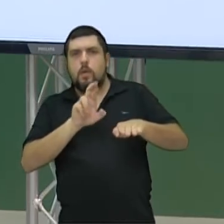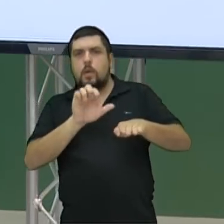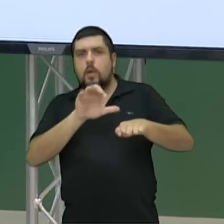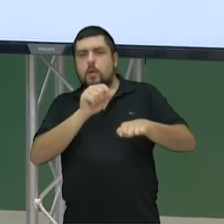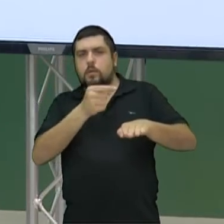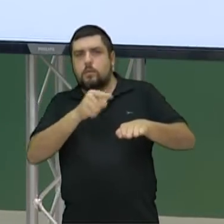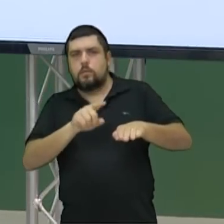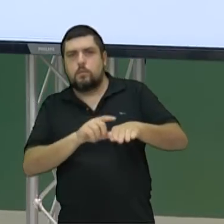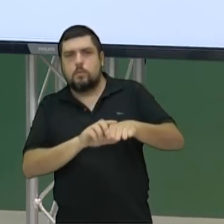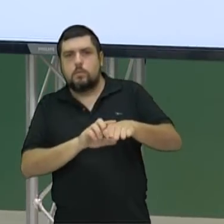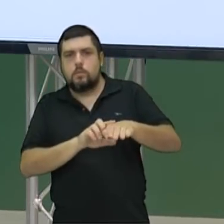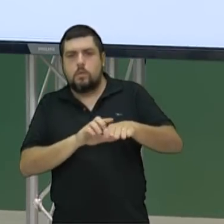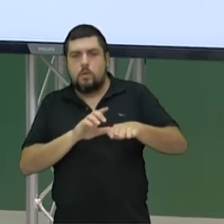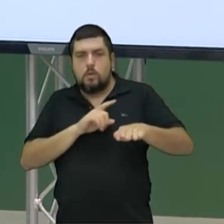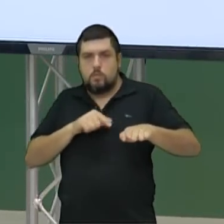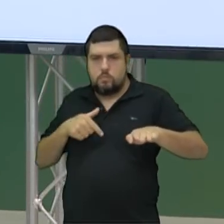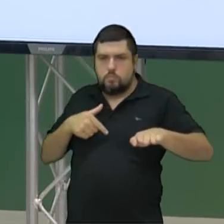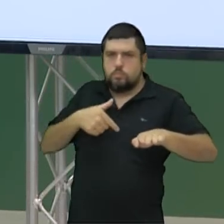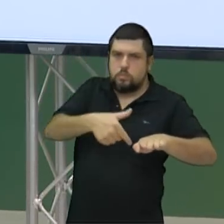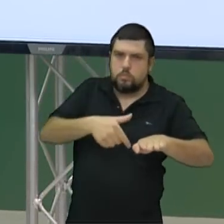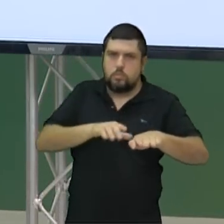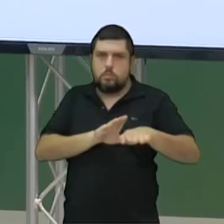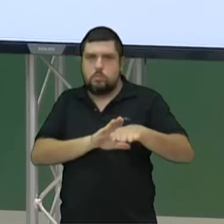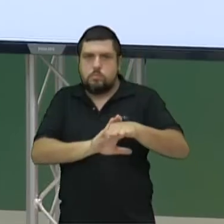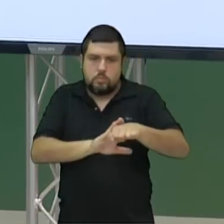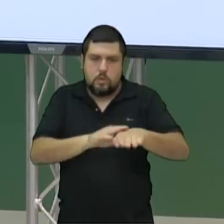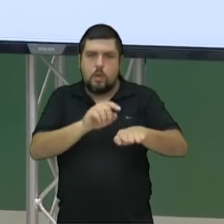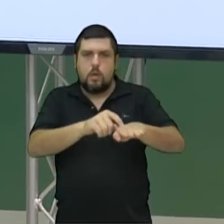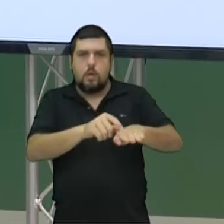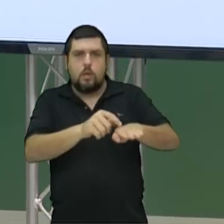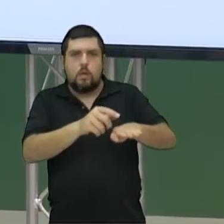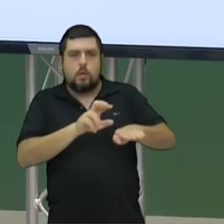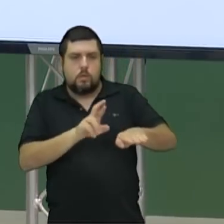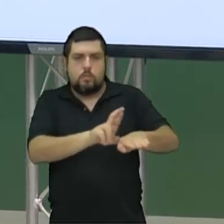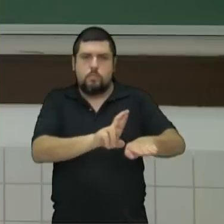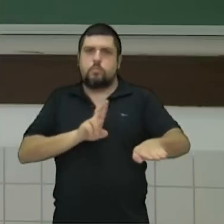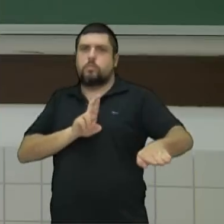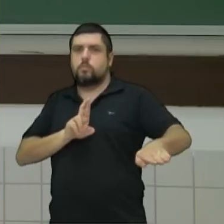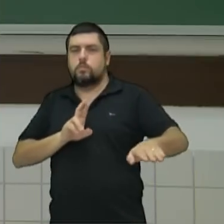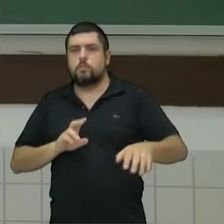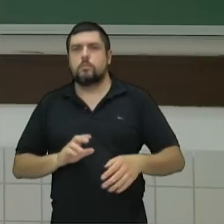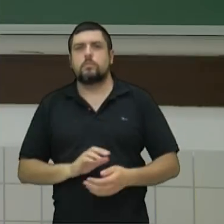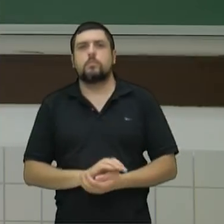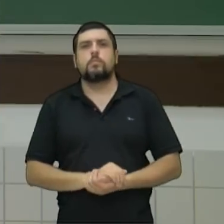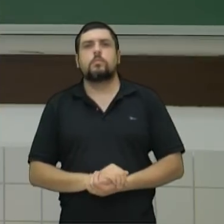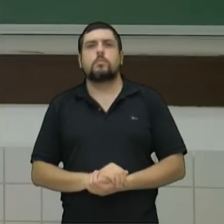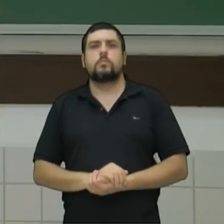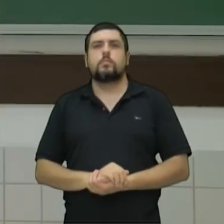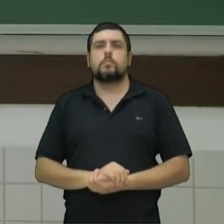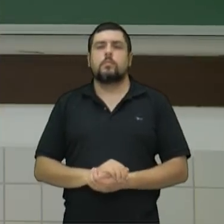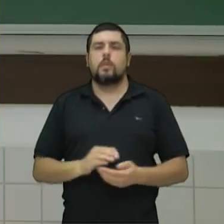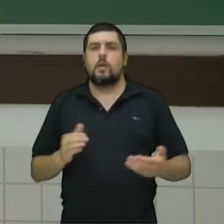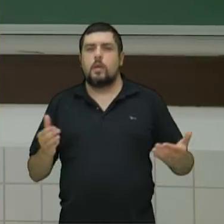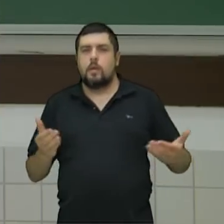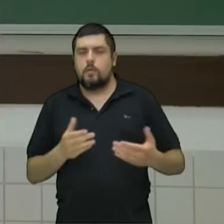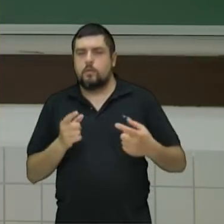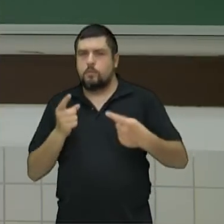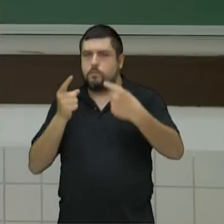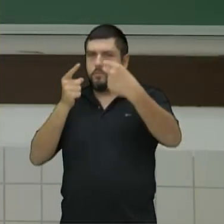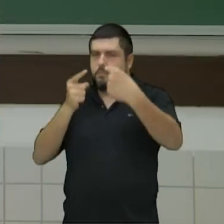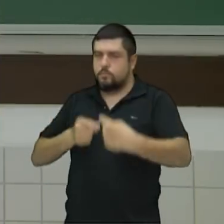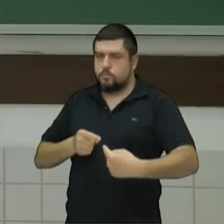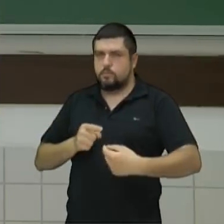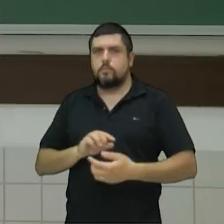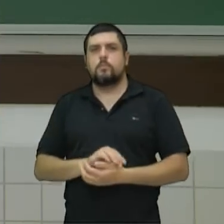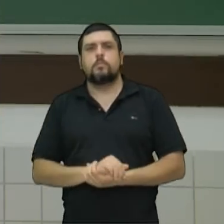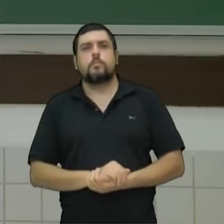uma reação para isso. Beleza? Gente, um quiz aqui, ó.